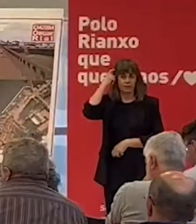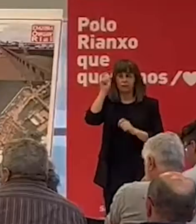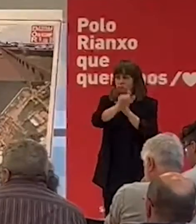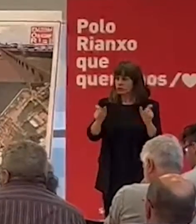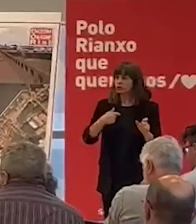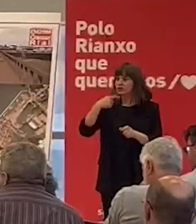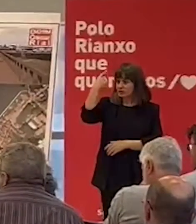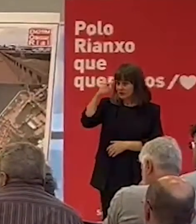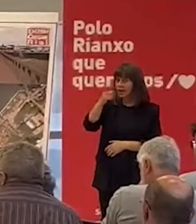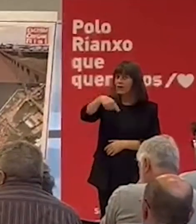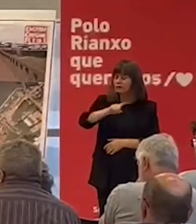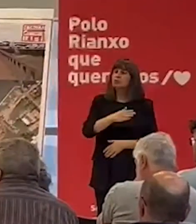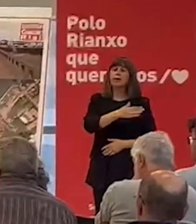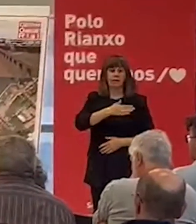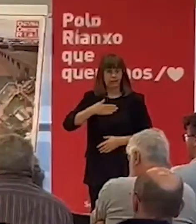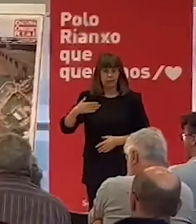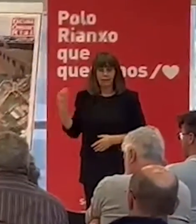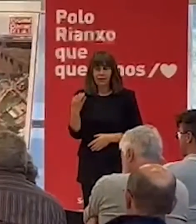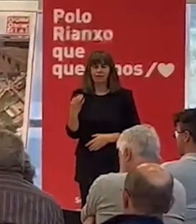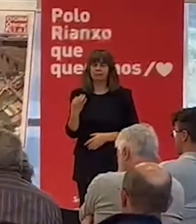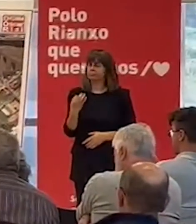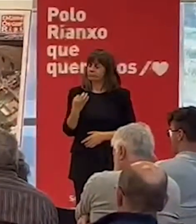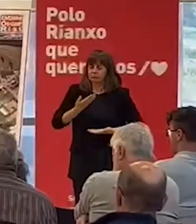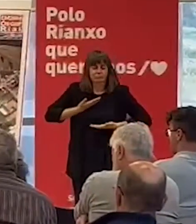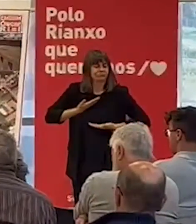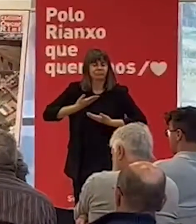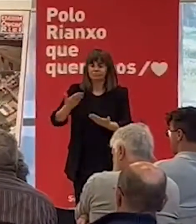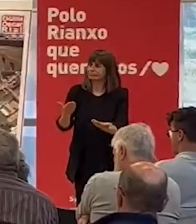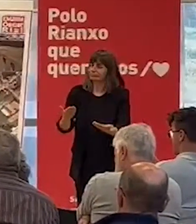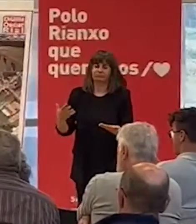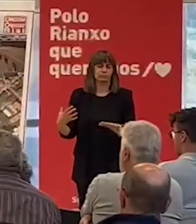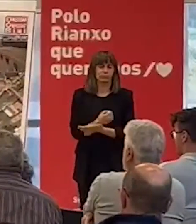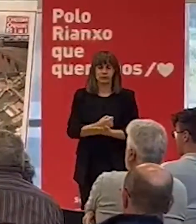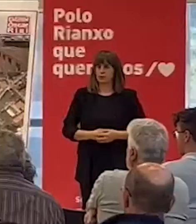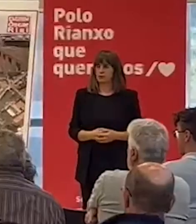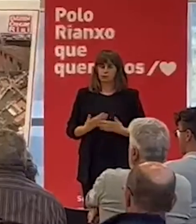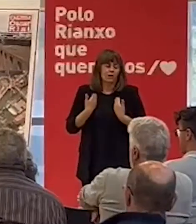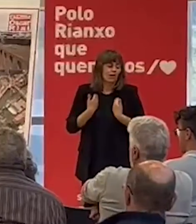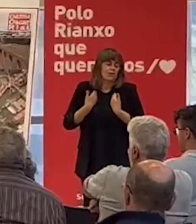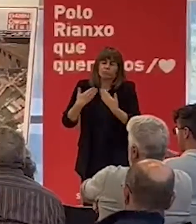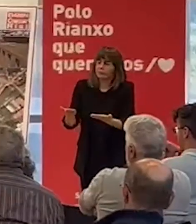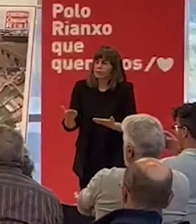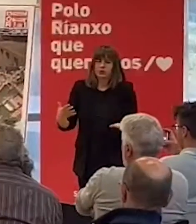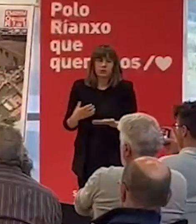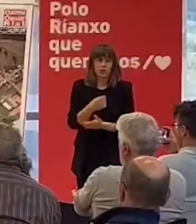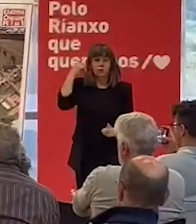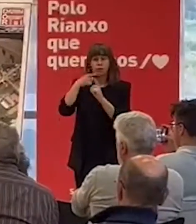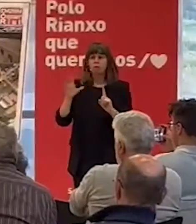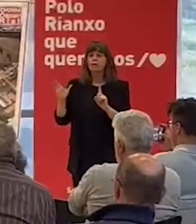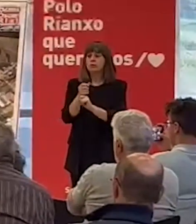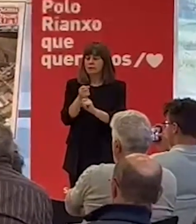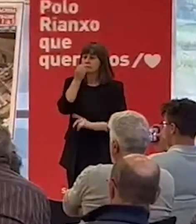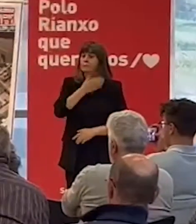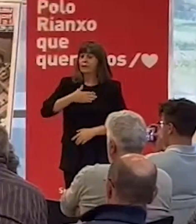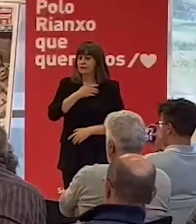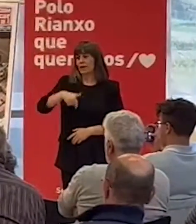traballou hasta que están dispostos a dar o mellor de sí, non me cabe ninguna duda. O mellor de sí para conseguir máis bienestar